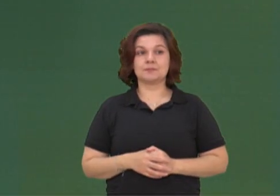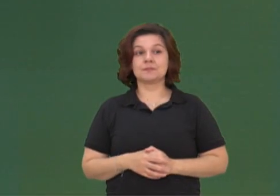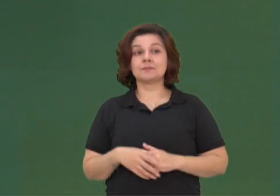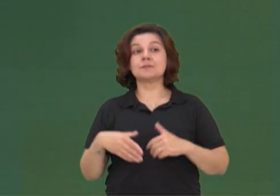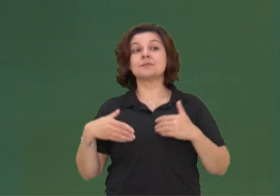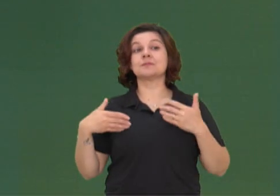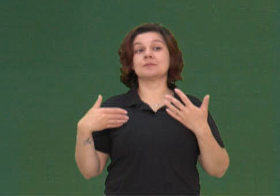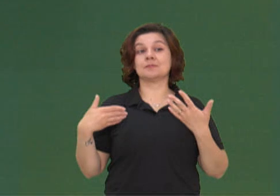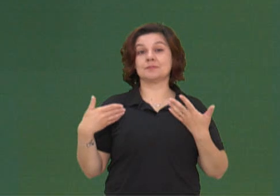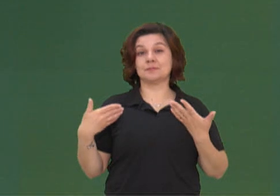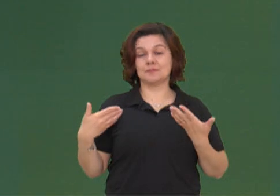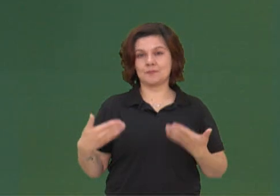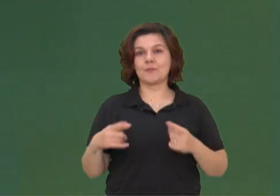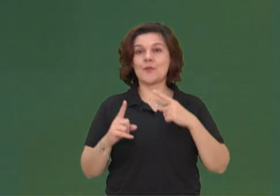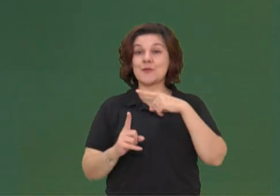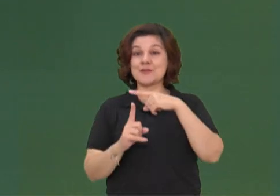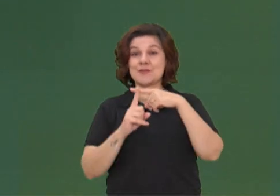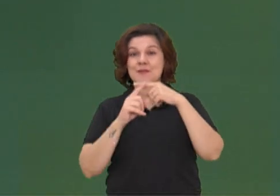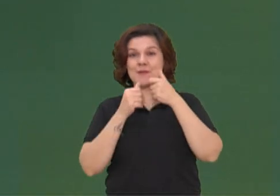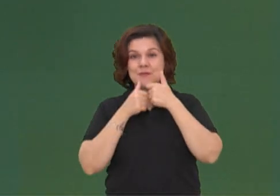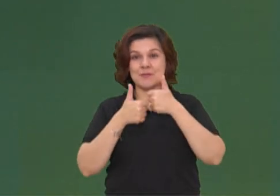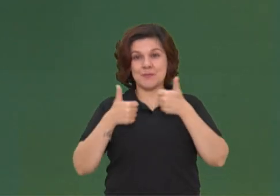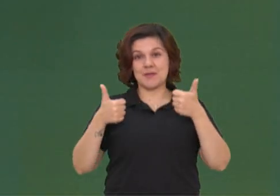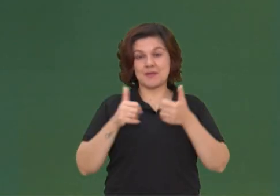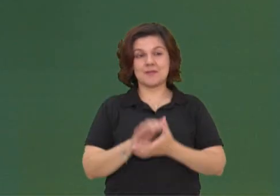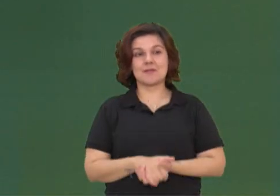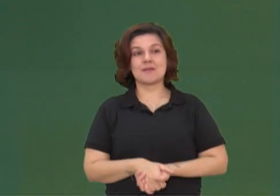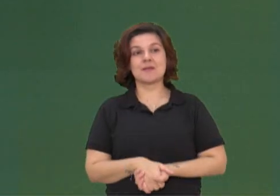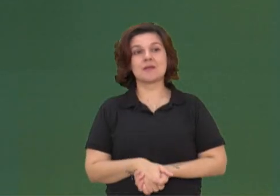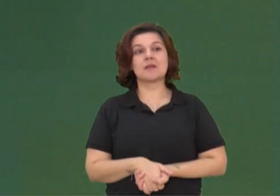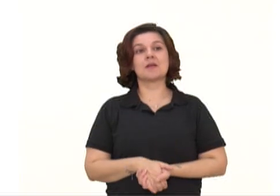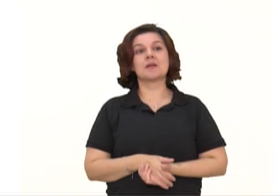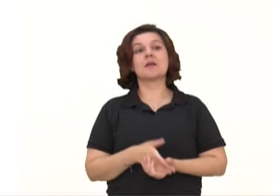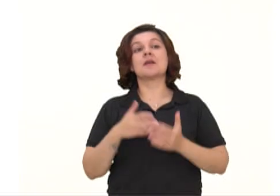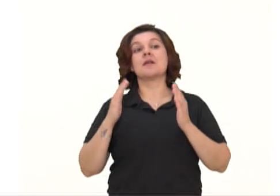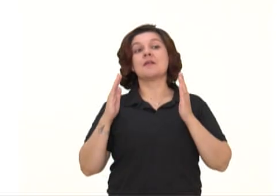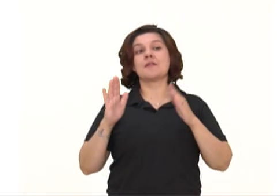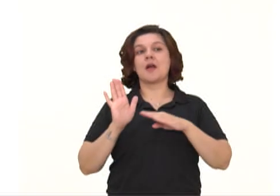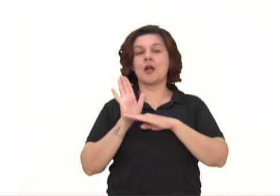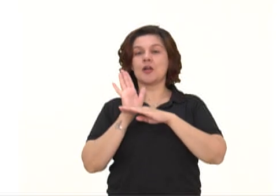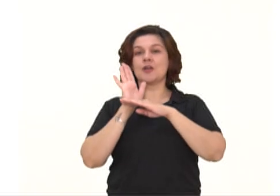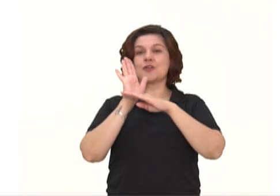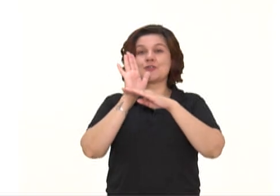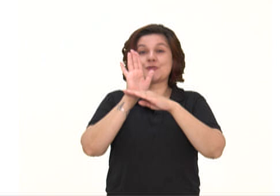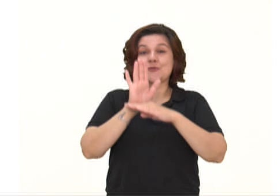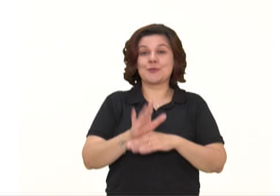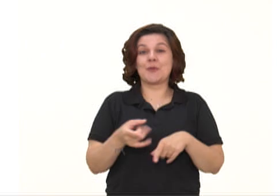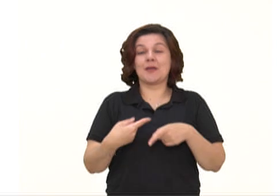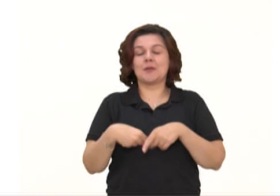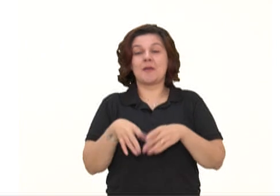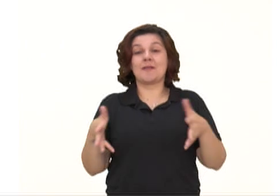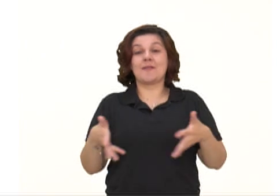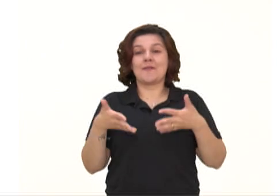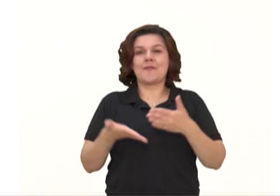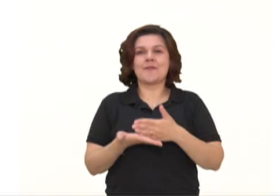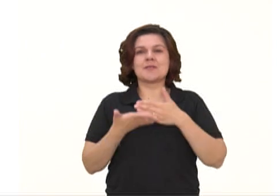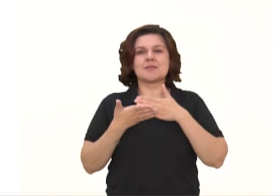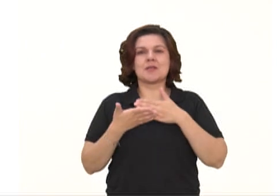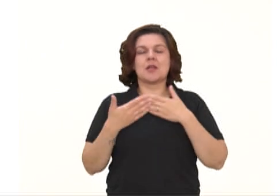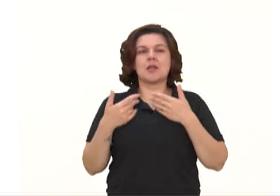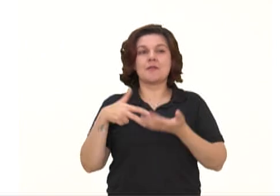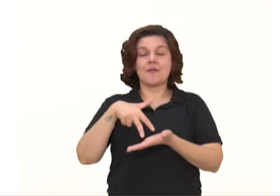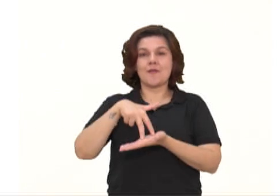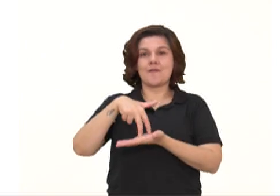Outros benefícios que vai trazer para o seu corpo é que vai contribuir para o aumento da flexibilidade e também